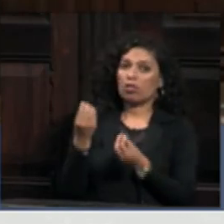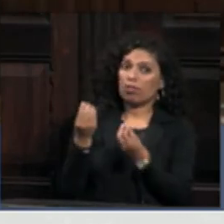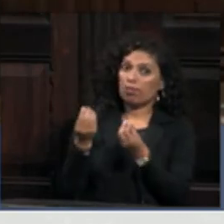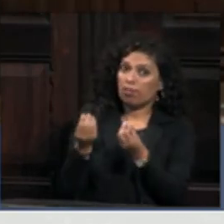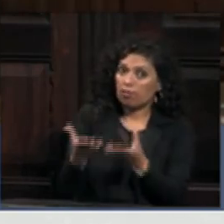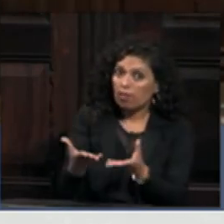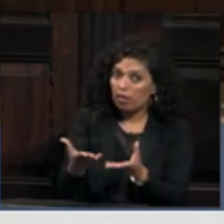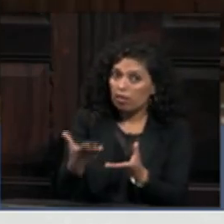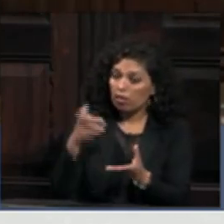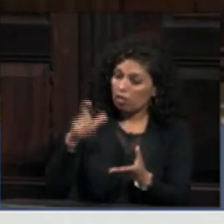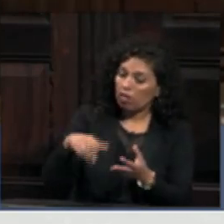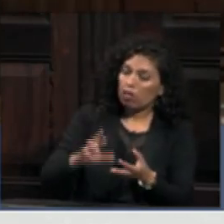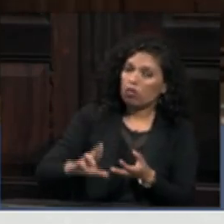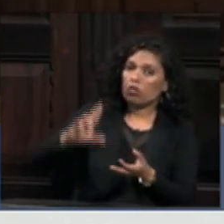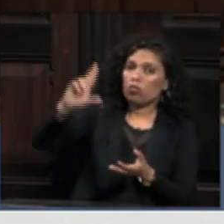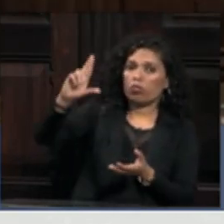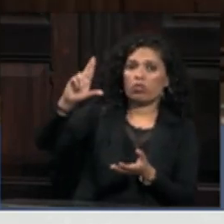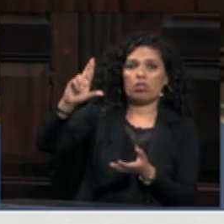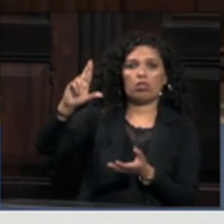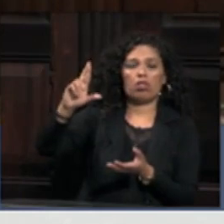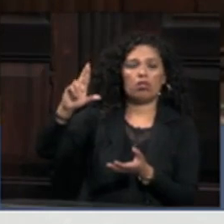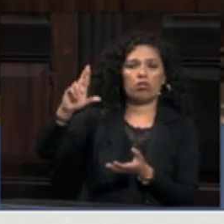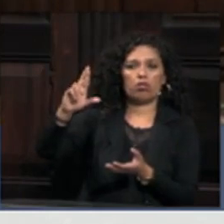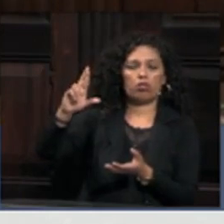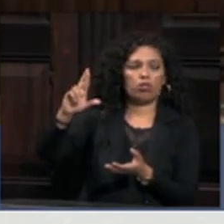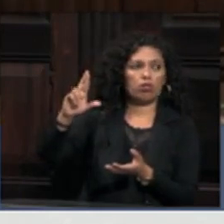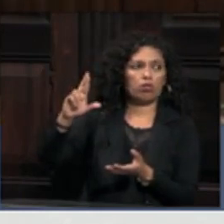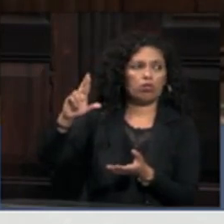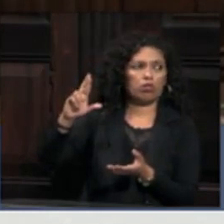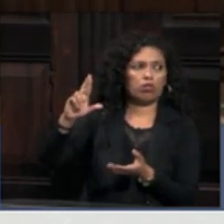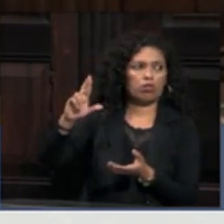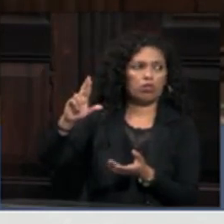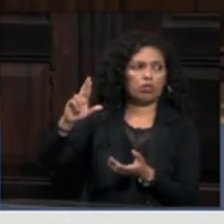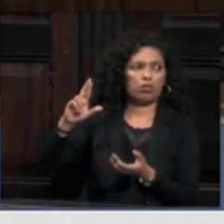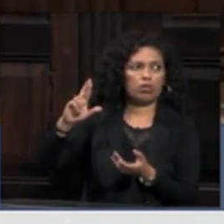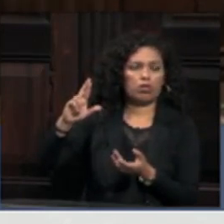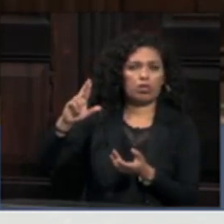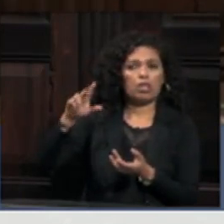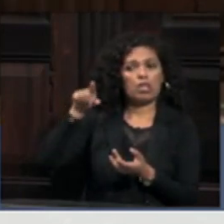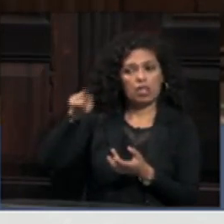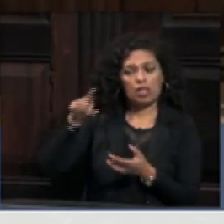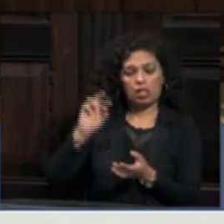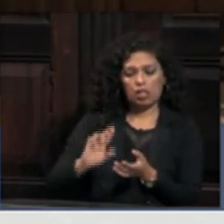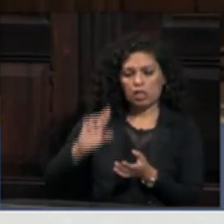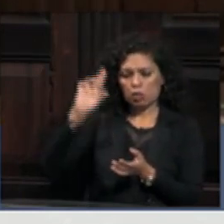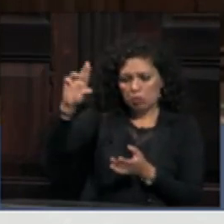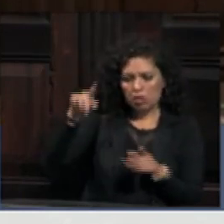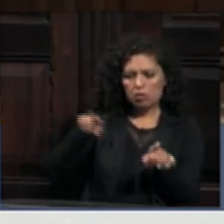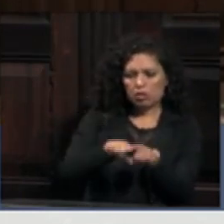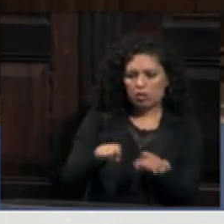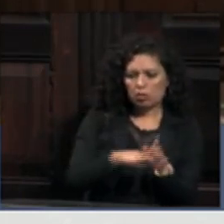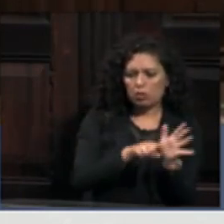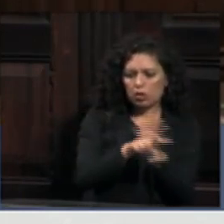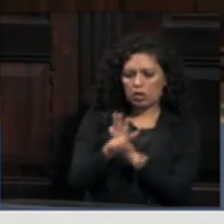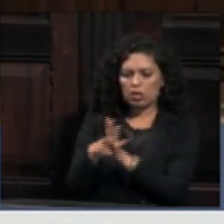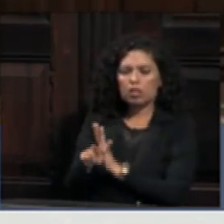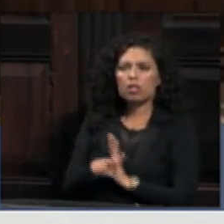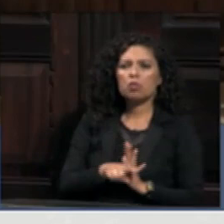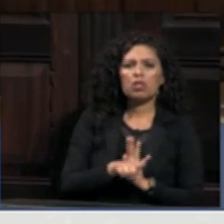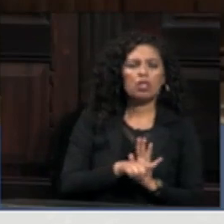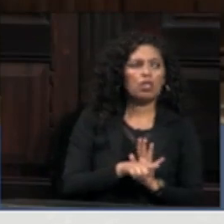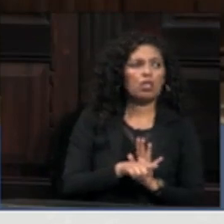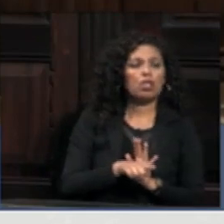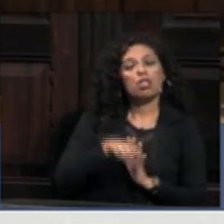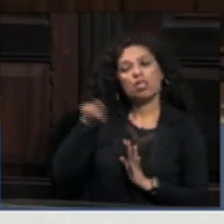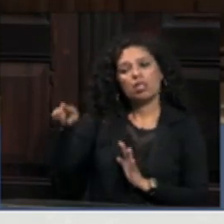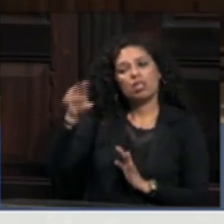ser responsabilidade por dar o incentivo, tem que ser responsável por fiscalizar o incentivo, tem